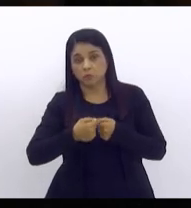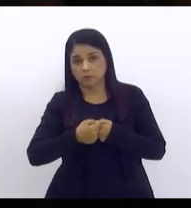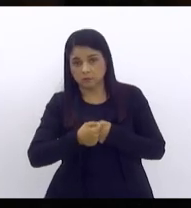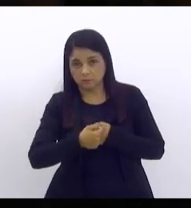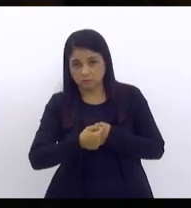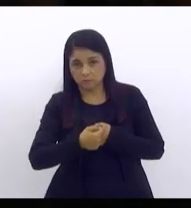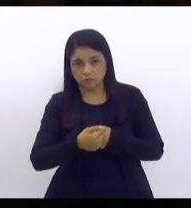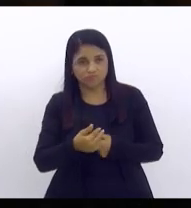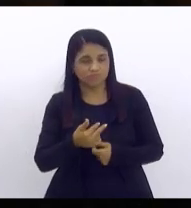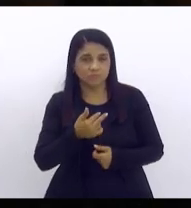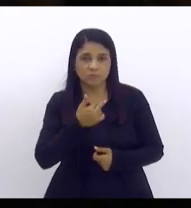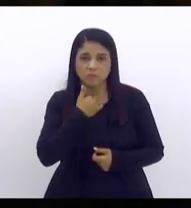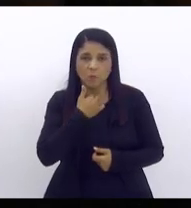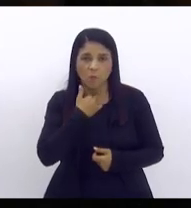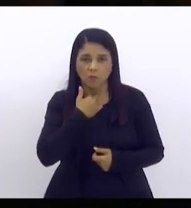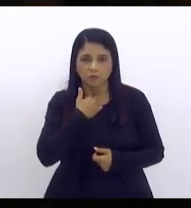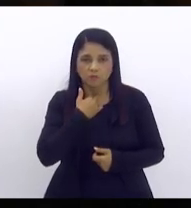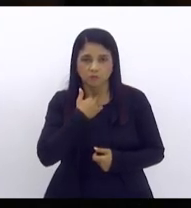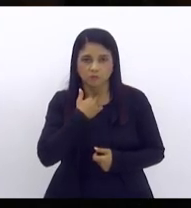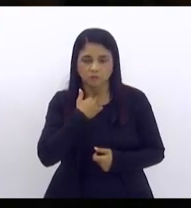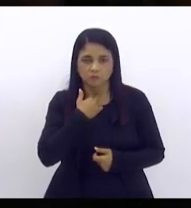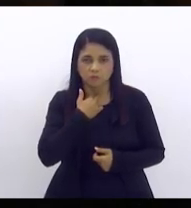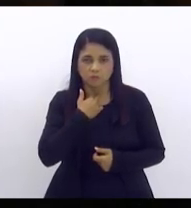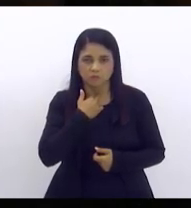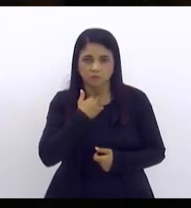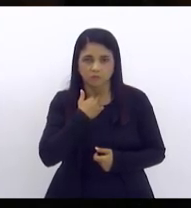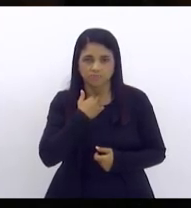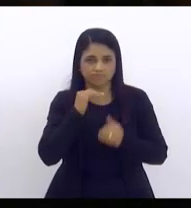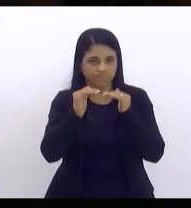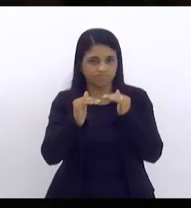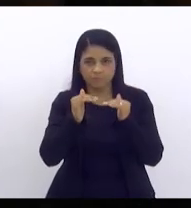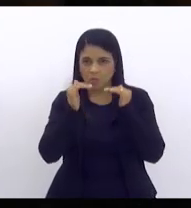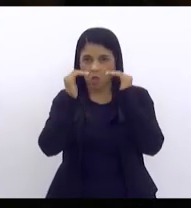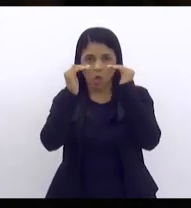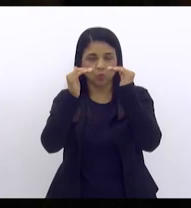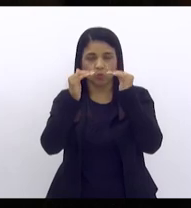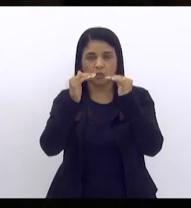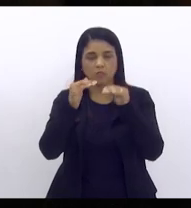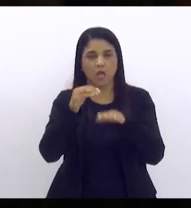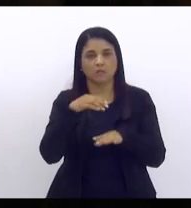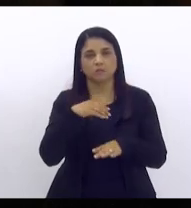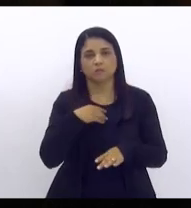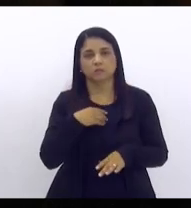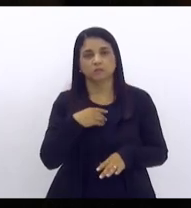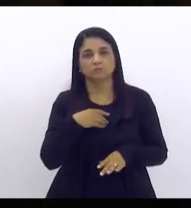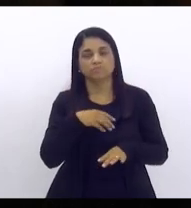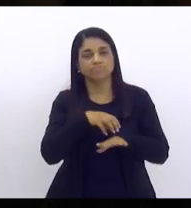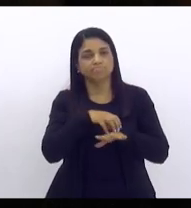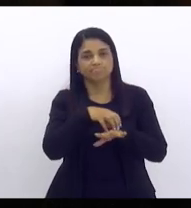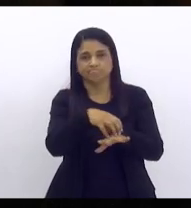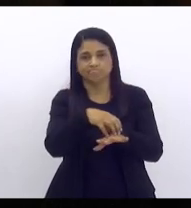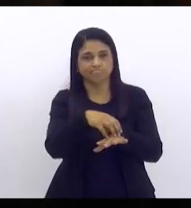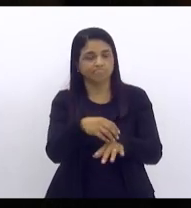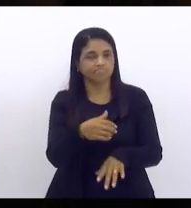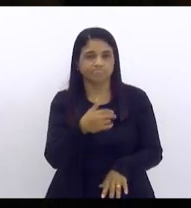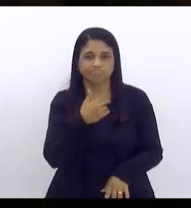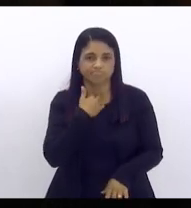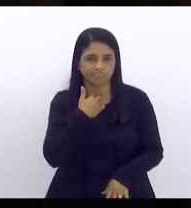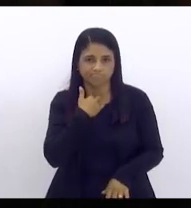ter delegação de autoridade de trânsito, sob hipótese alguma.